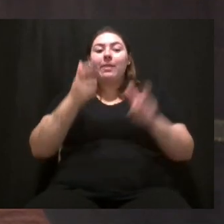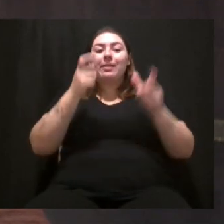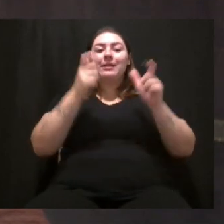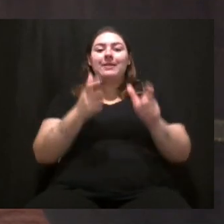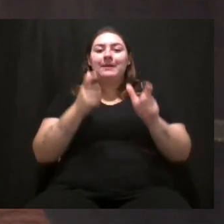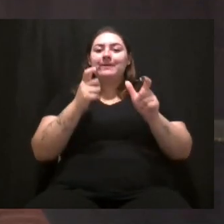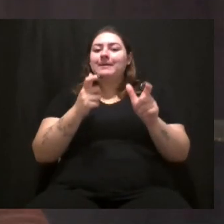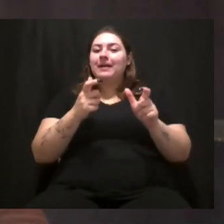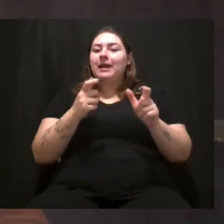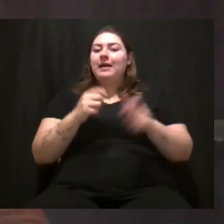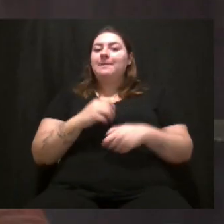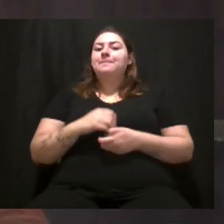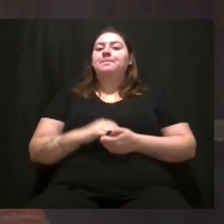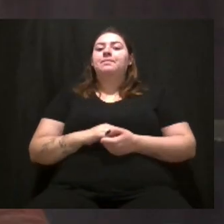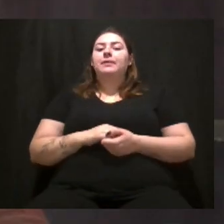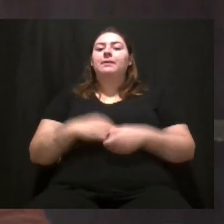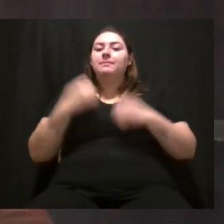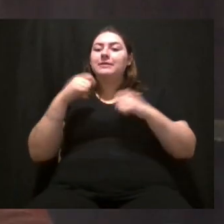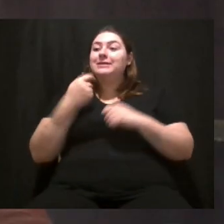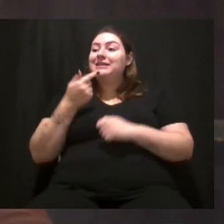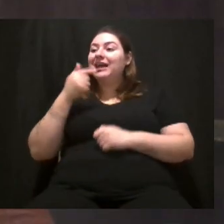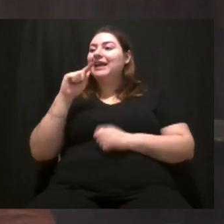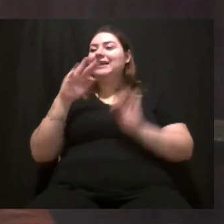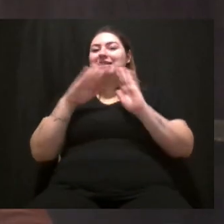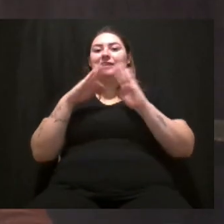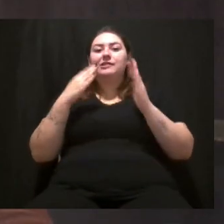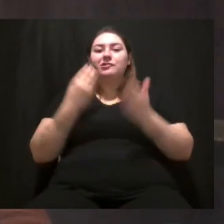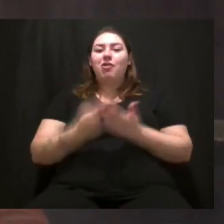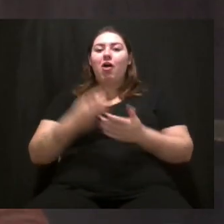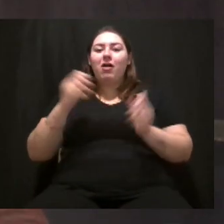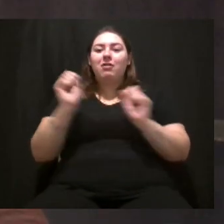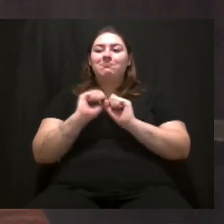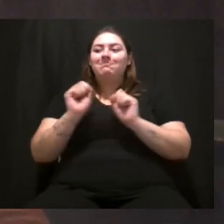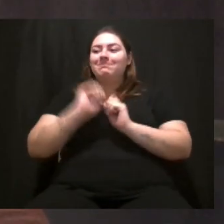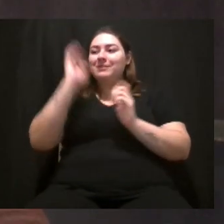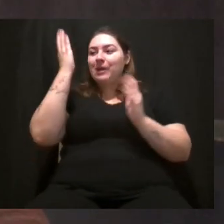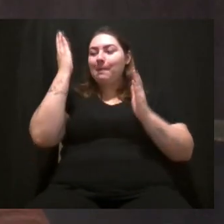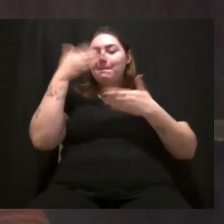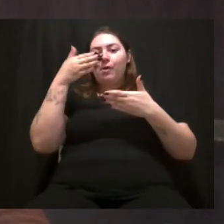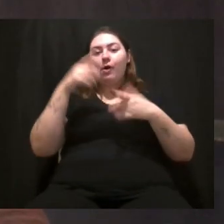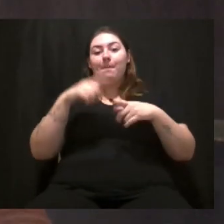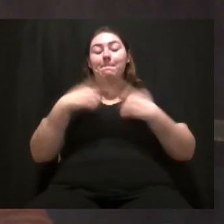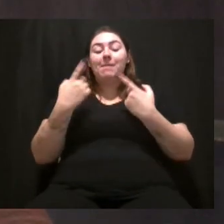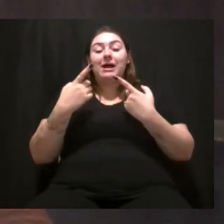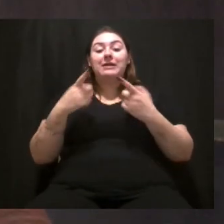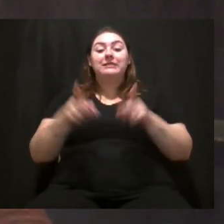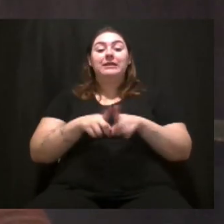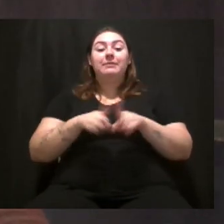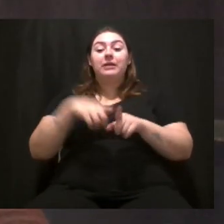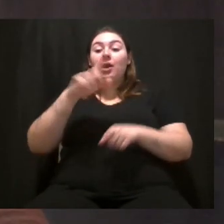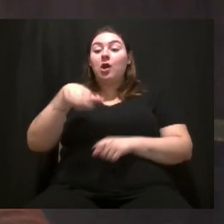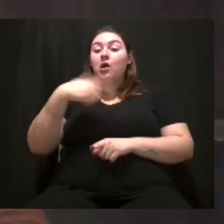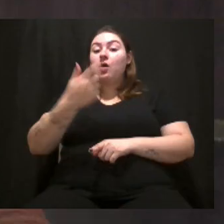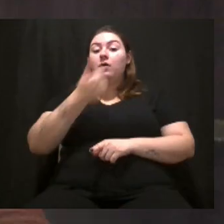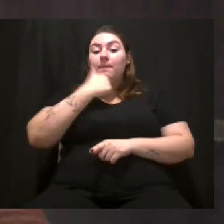na escola para fazer vestibular. Mas ao mesmo tempo a gente também tem outros pais que eles escolhem essas escolas que elas são mais